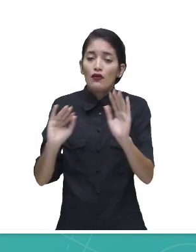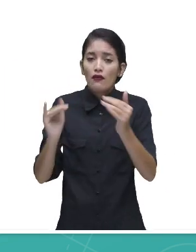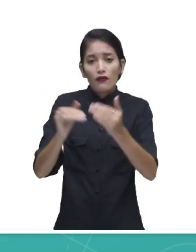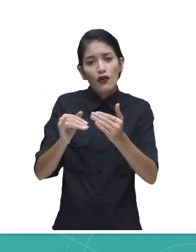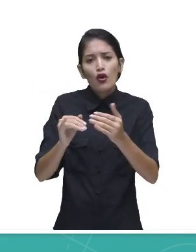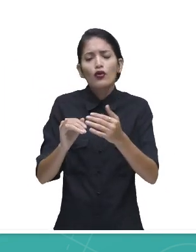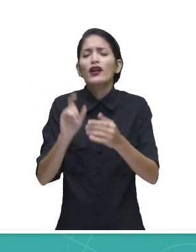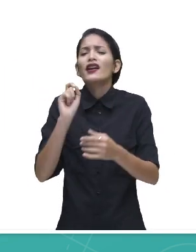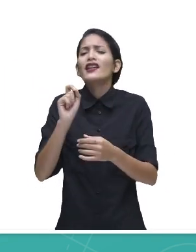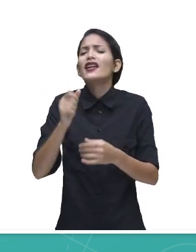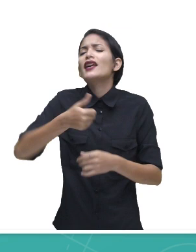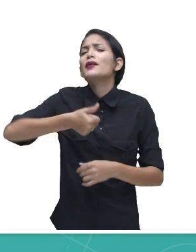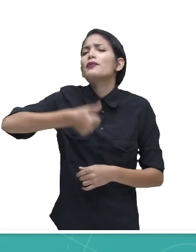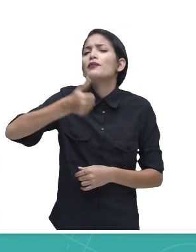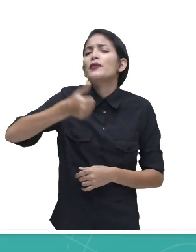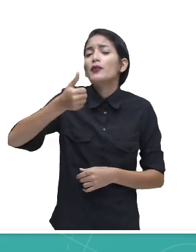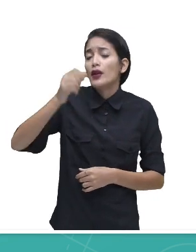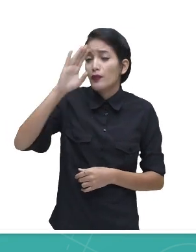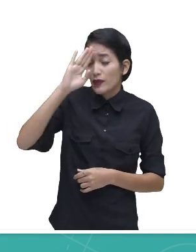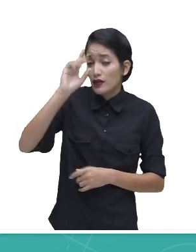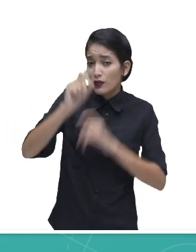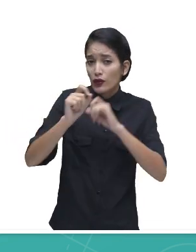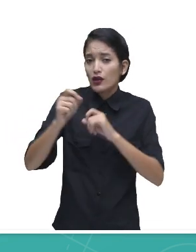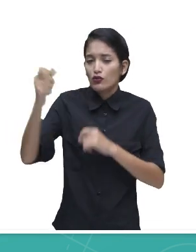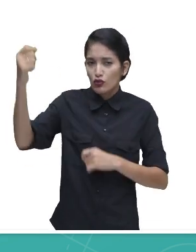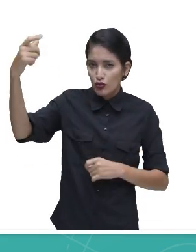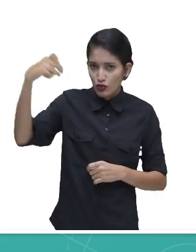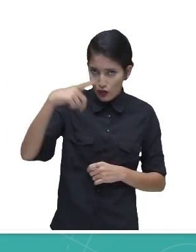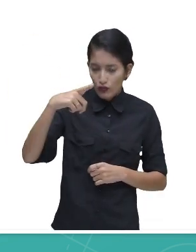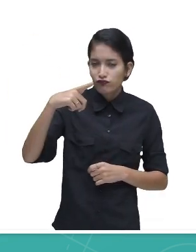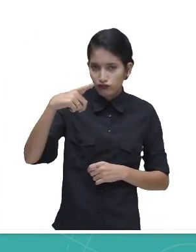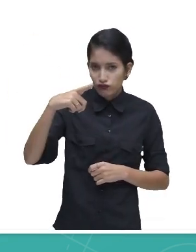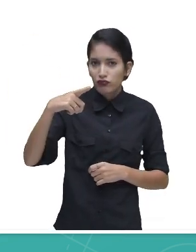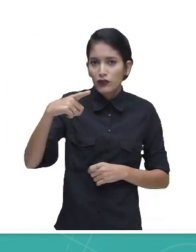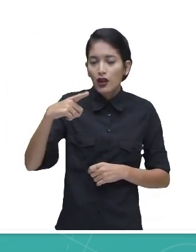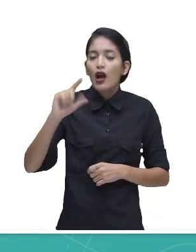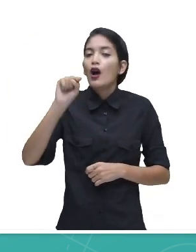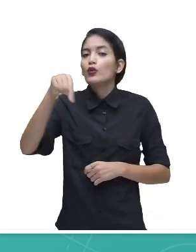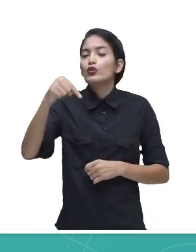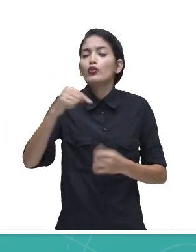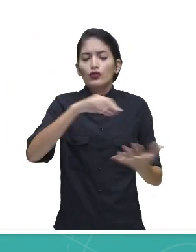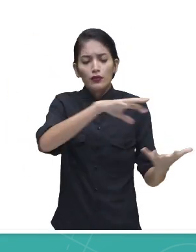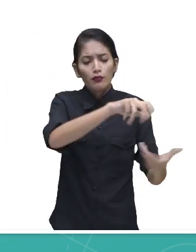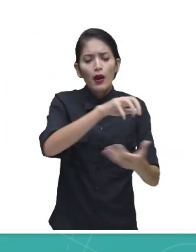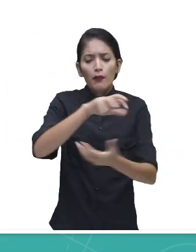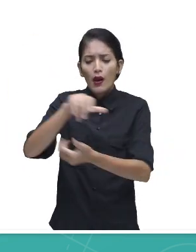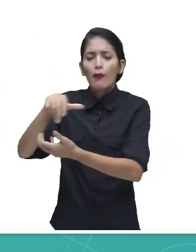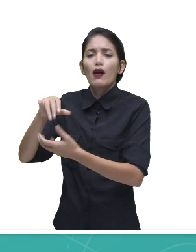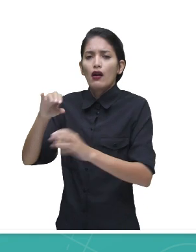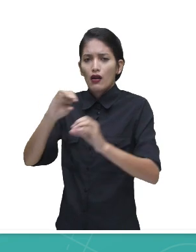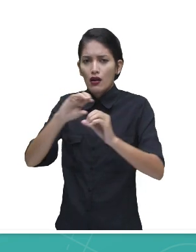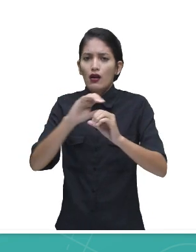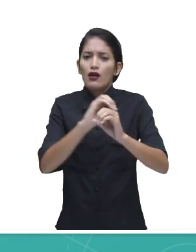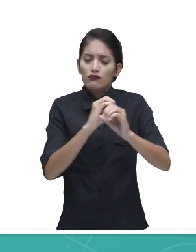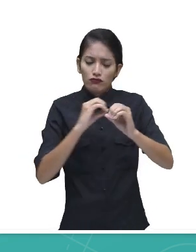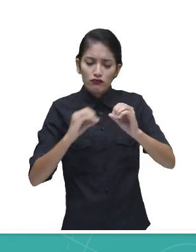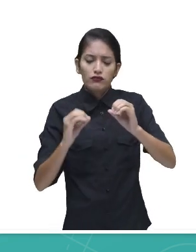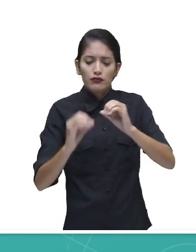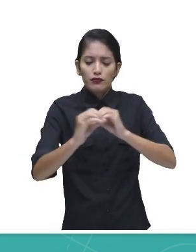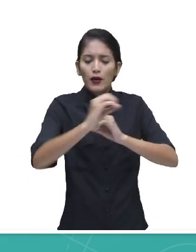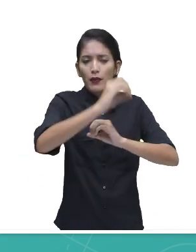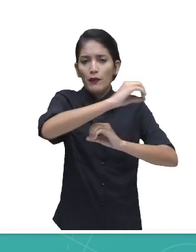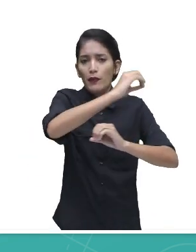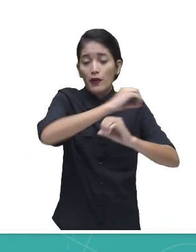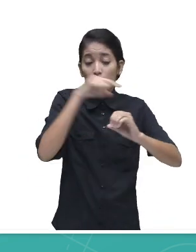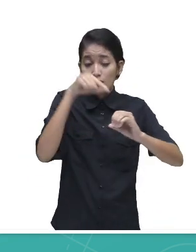quem é que está no centro de tudo? O Sol. E os planetas e tudo mais, que os outros astros estão girando